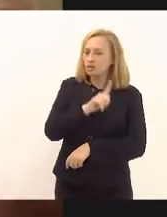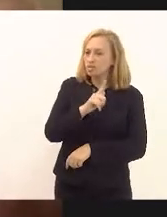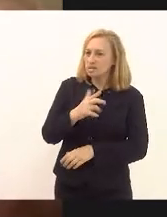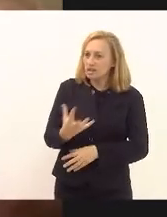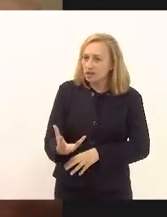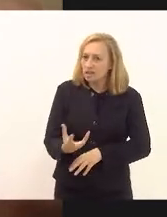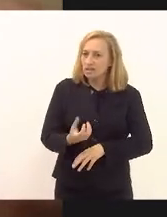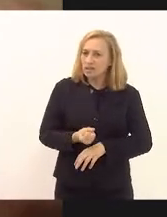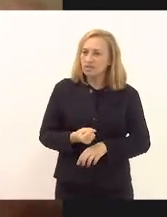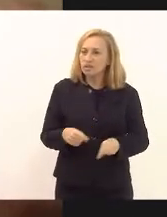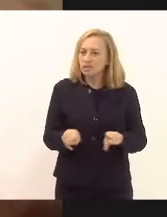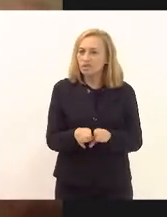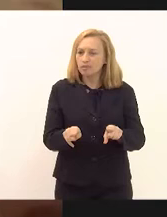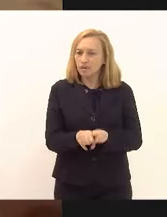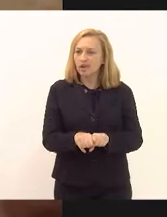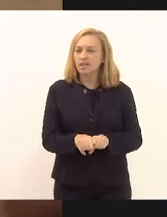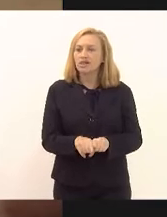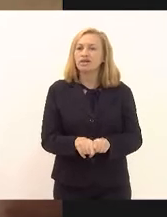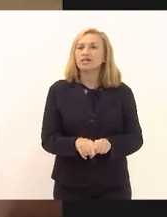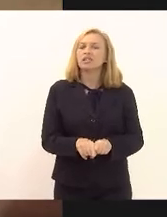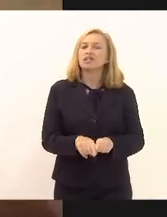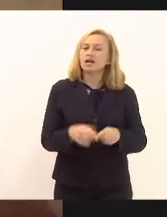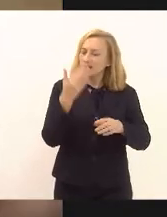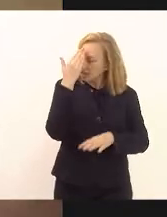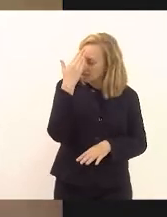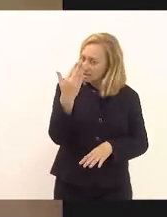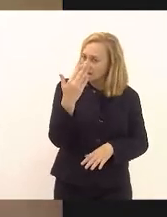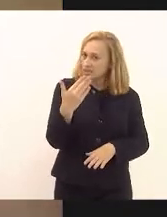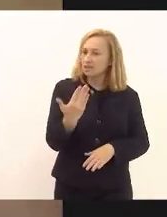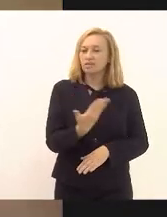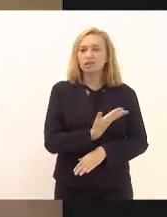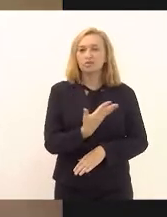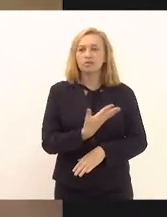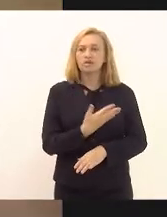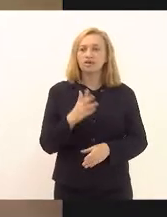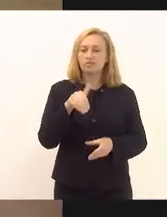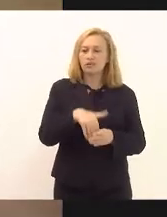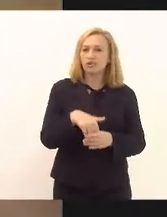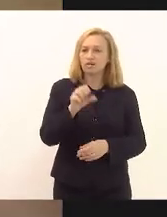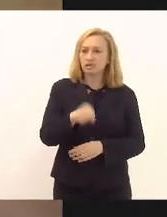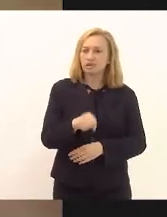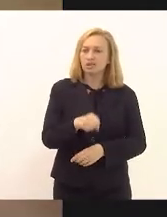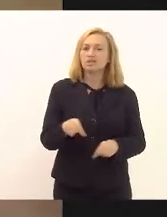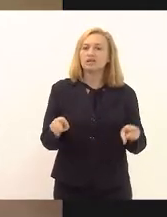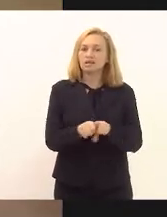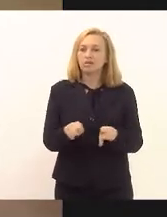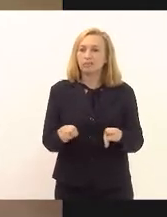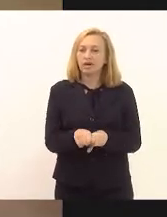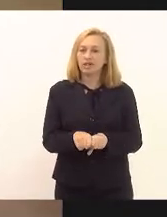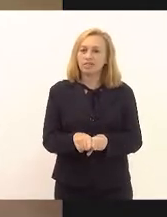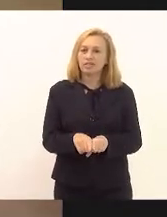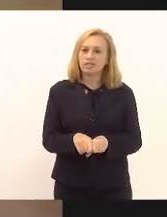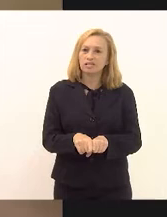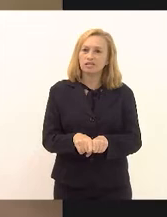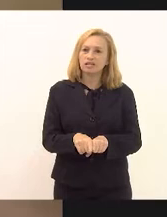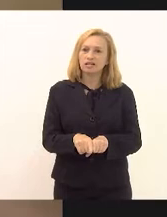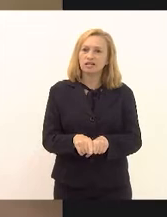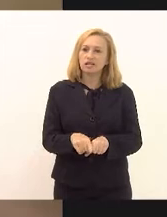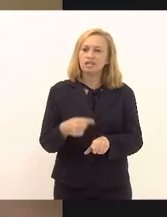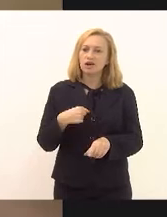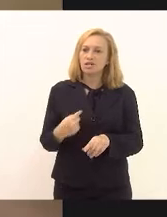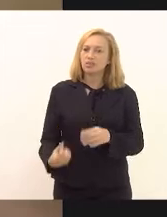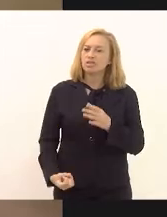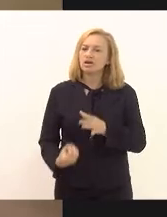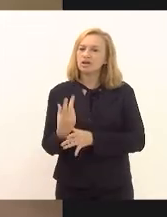acolhida também dos seus filhos. Então, agradecer aos nossos pares, declarar o meu voto sim também, sou coautora